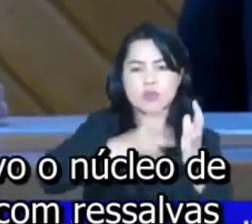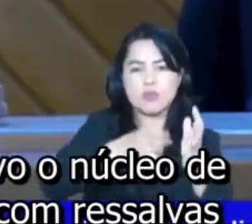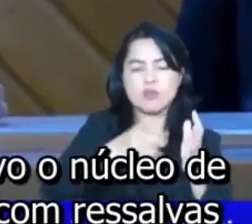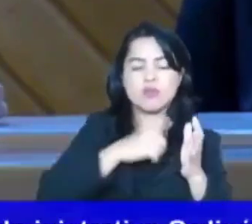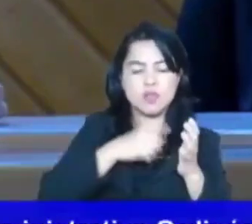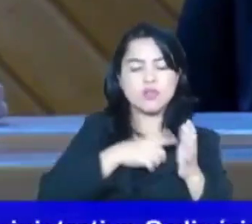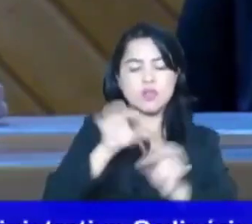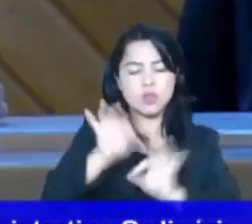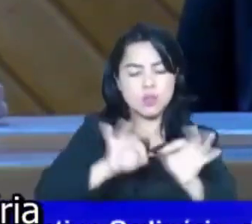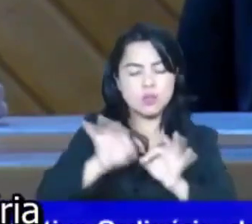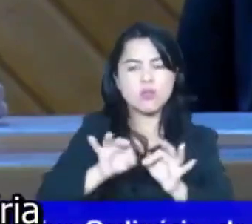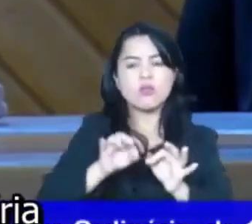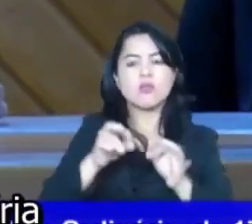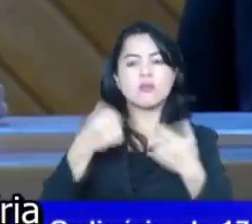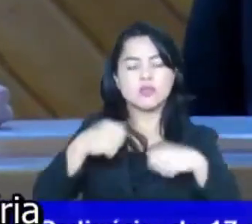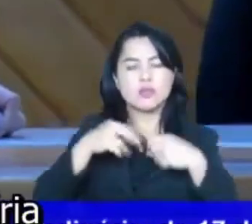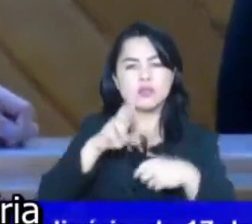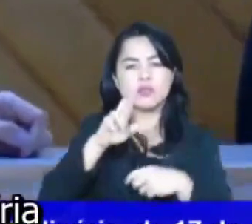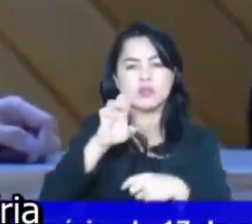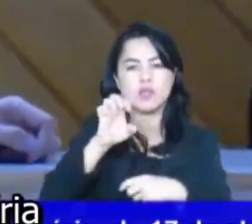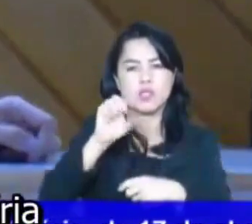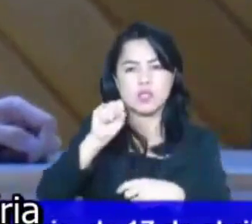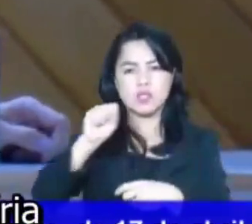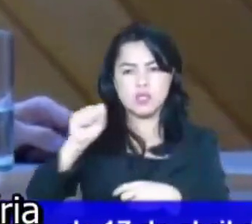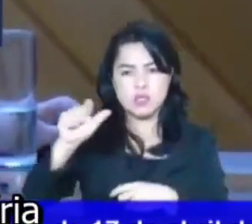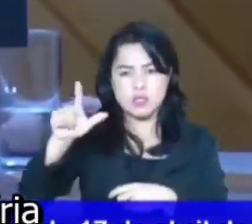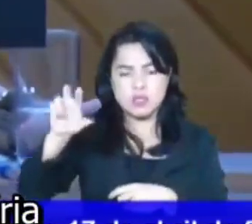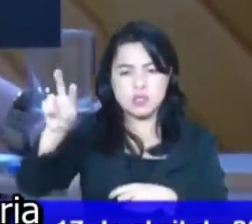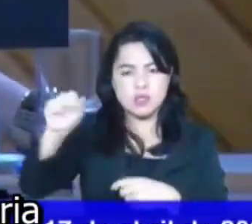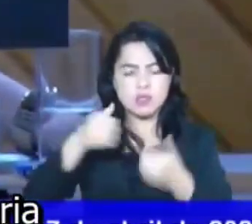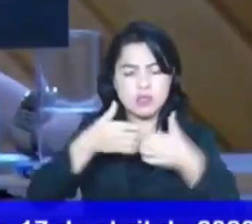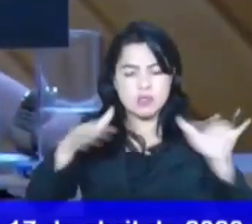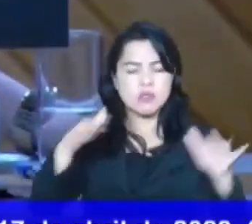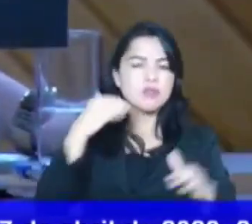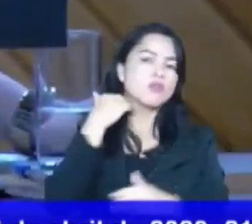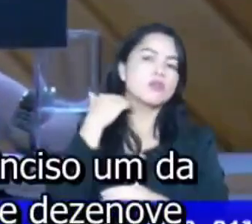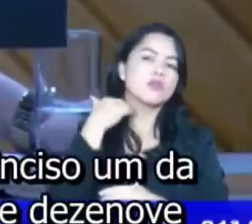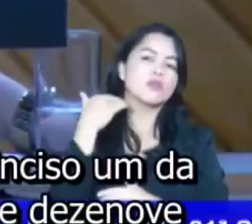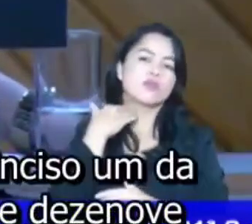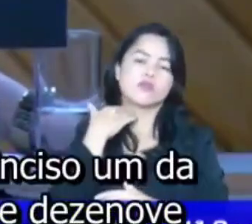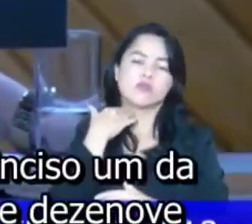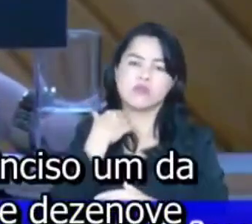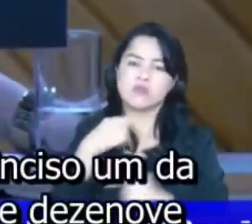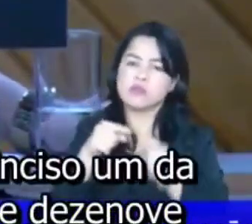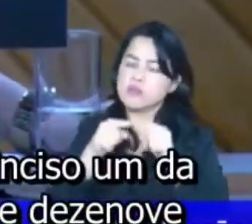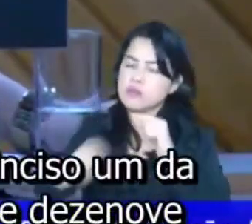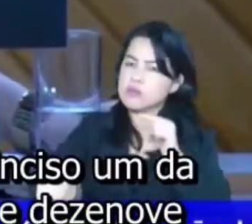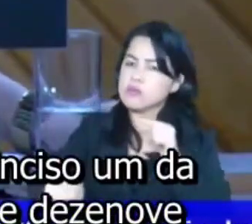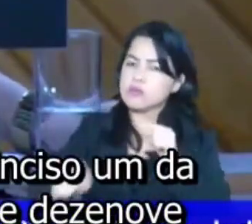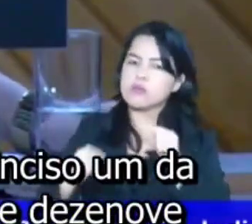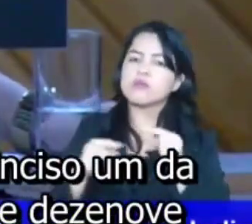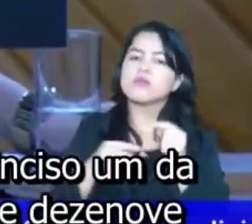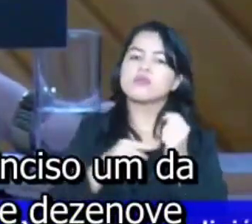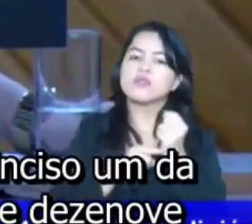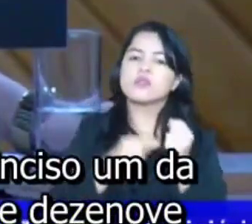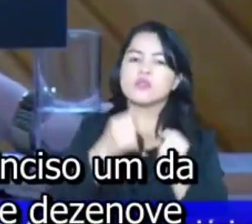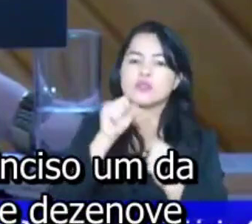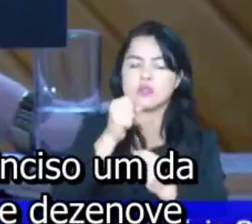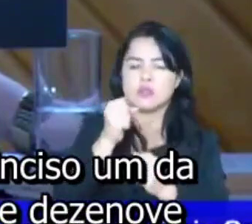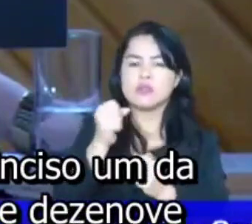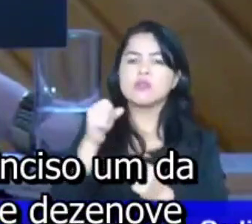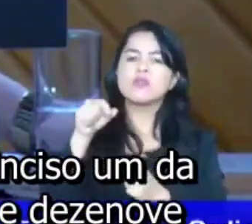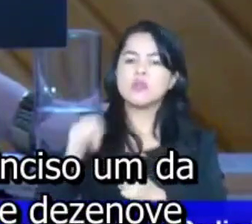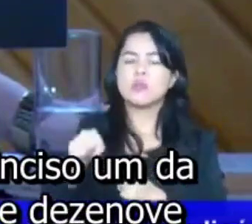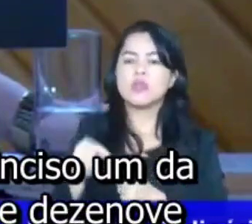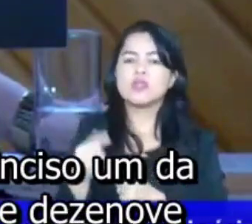com ressalvas em razão da abertura intempestiva de conta bancária, contrariando o disposto no artigo 8º, parágrafo